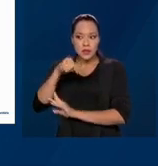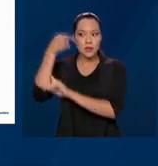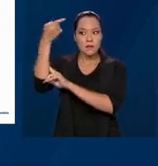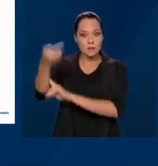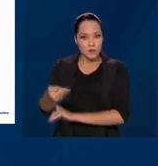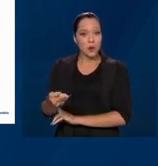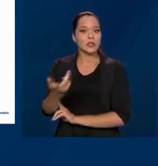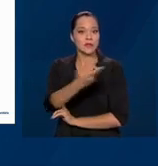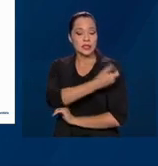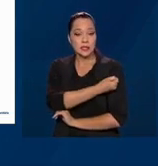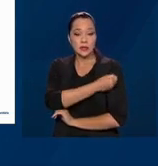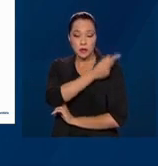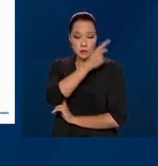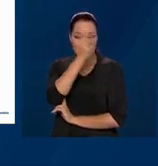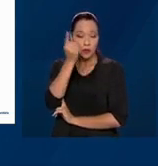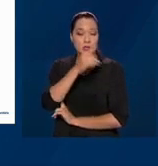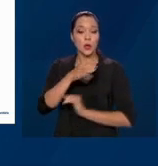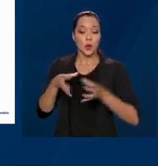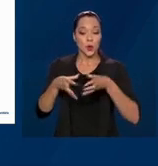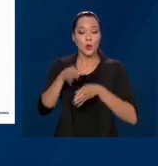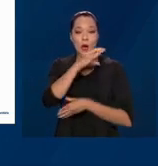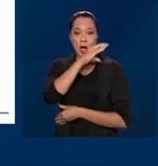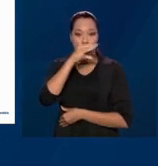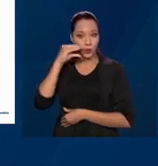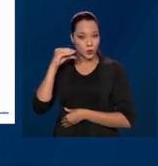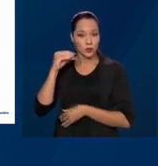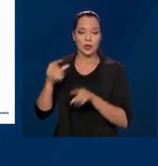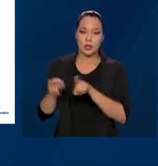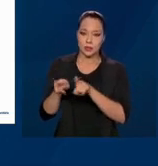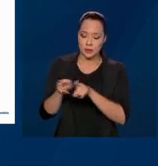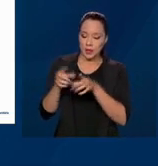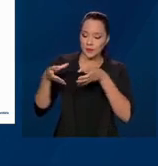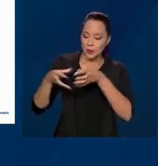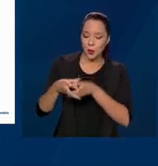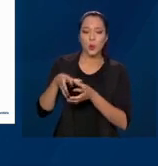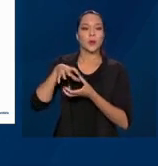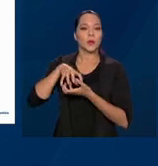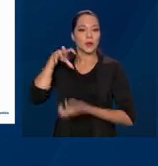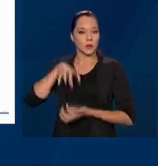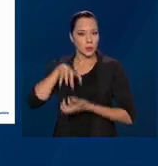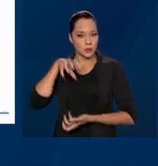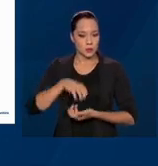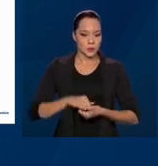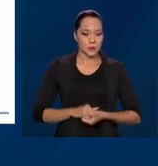vacinação em adultos e idosos. Então, vejam bem,